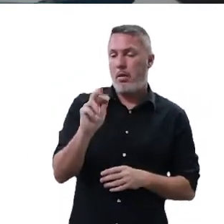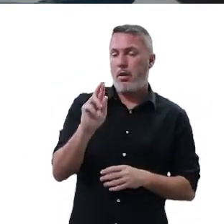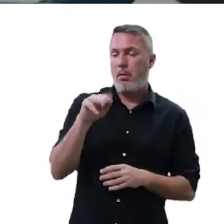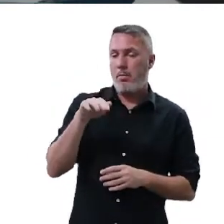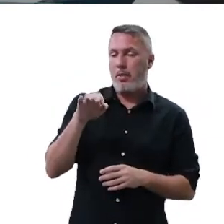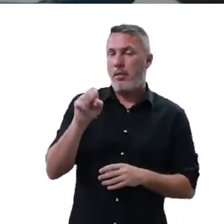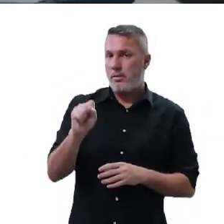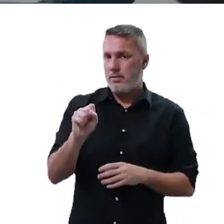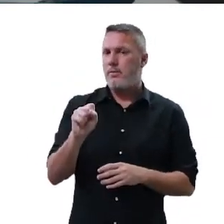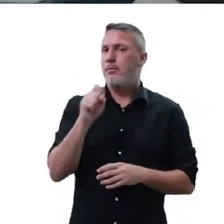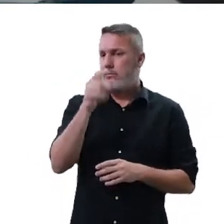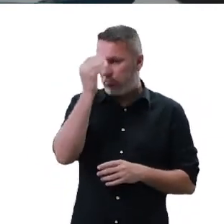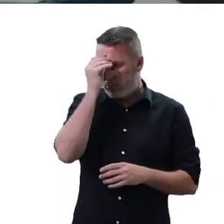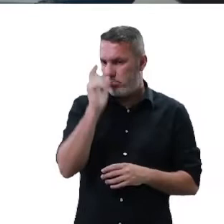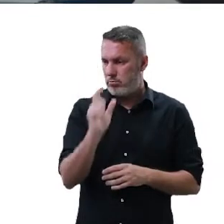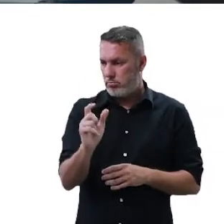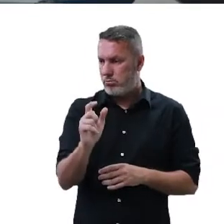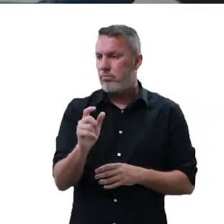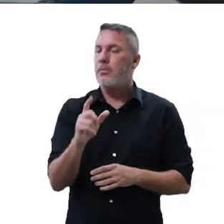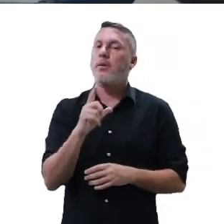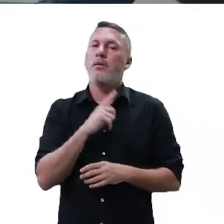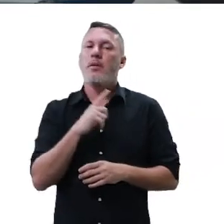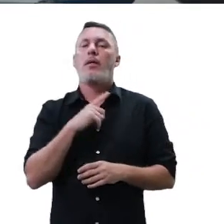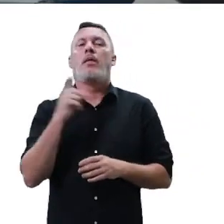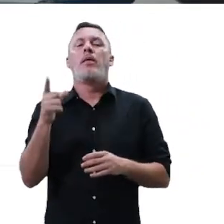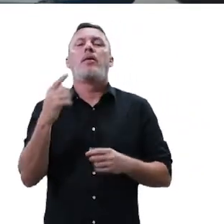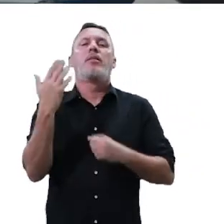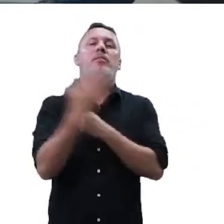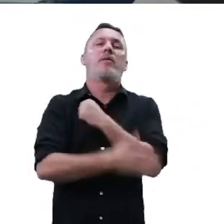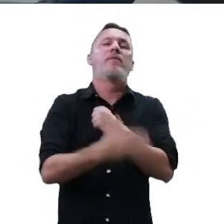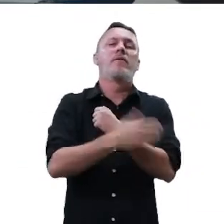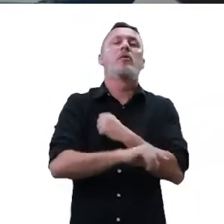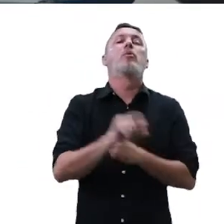nome de Parmênides. Eles defendiam uma